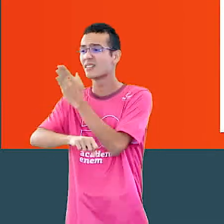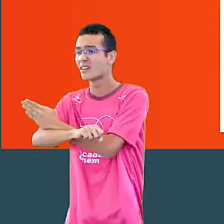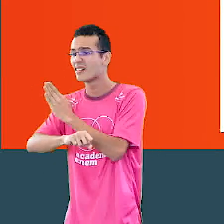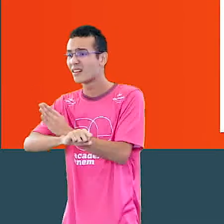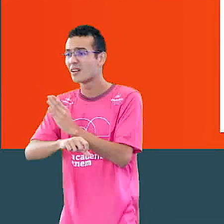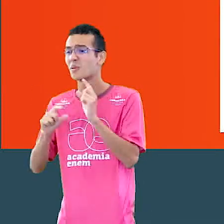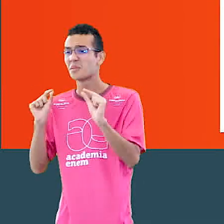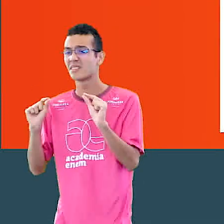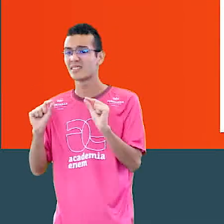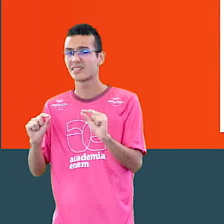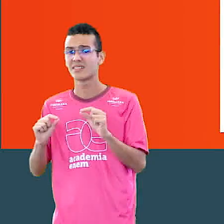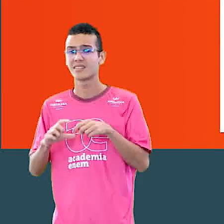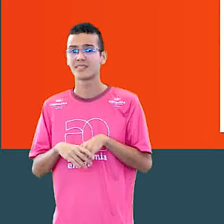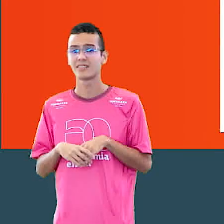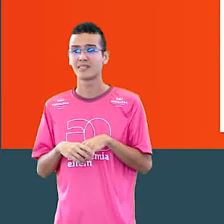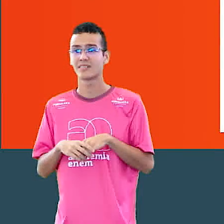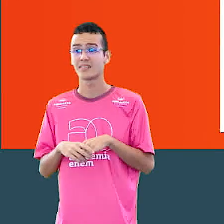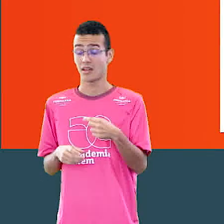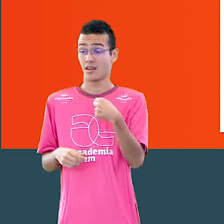Eles dois têm licenciatura.